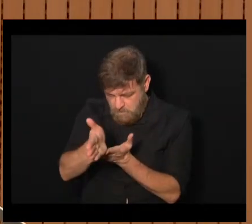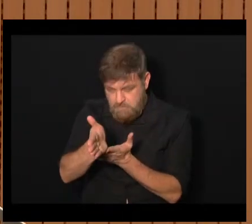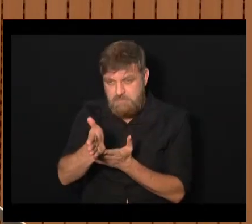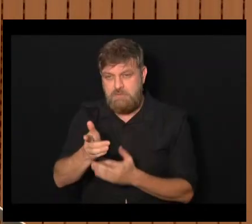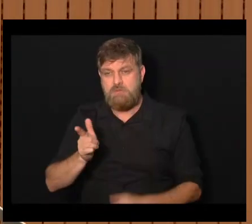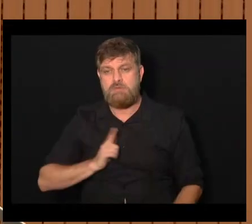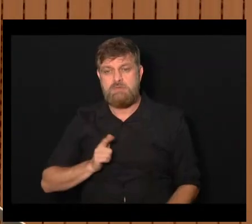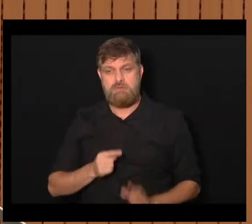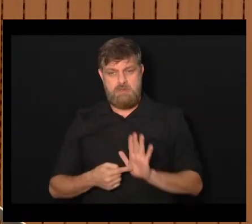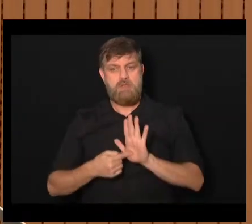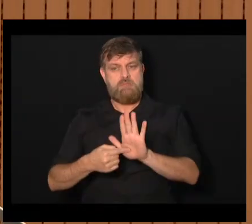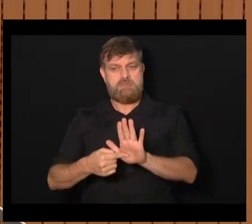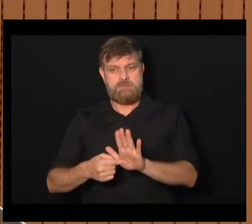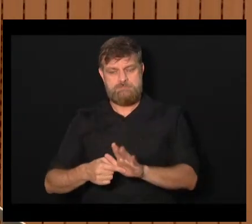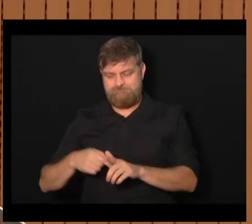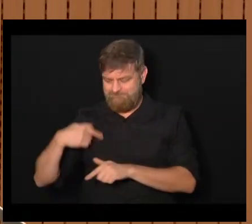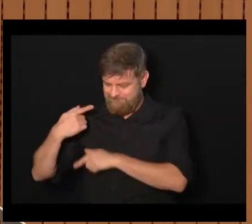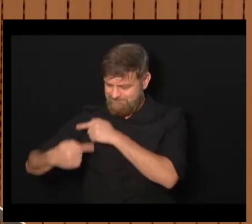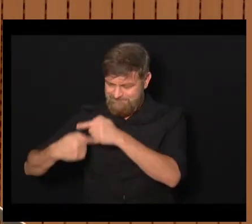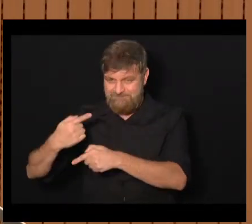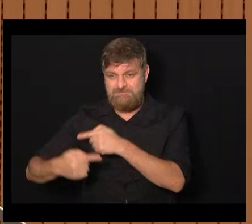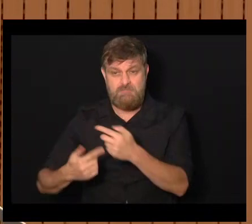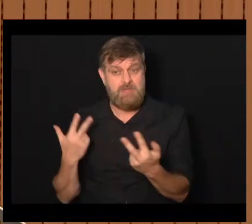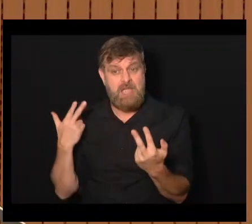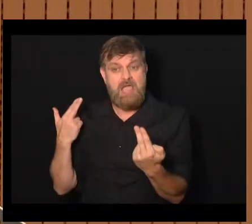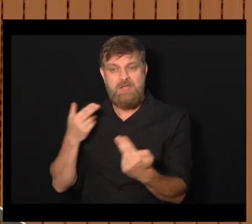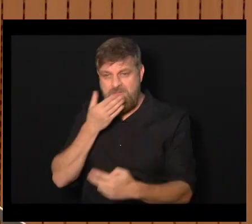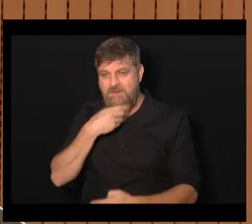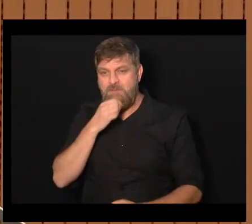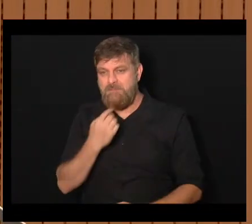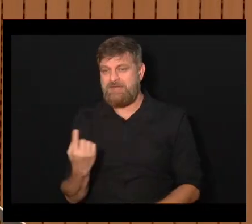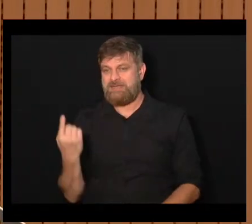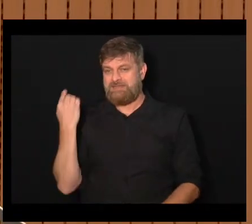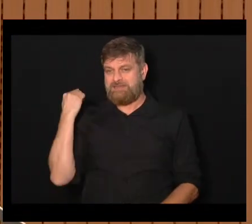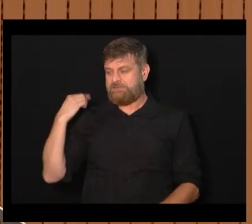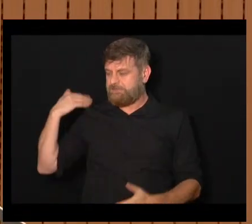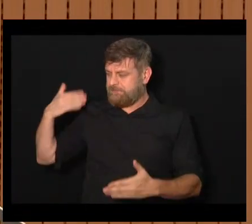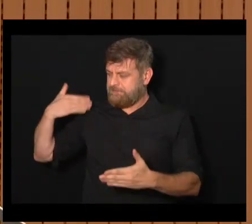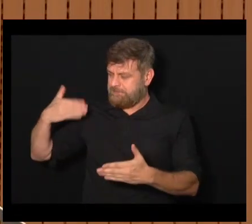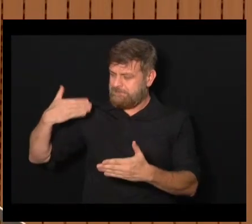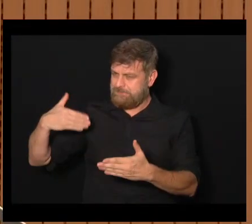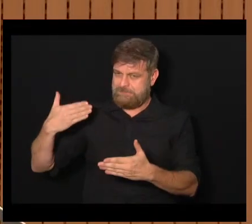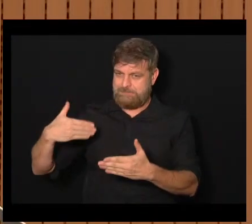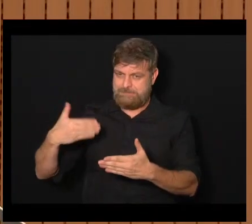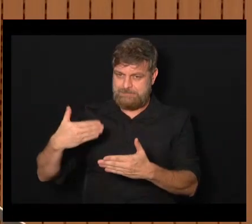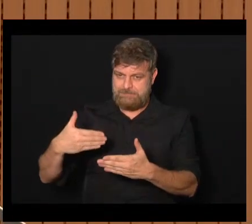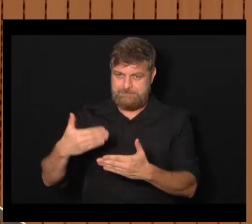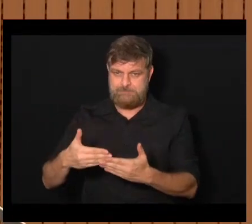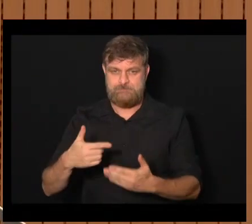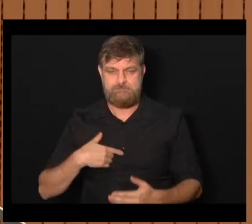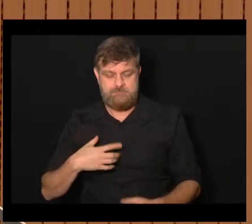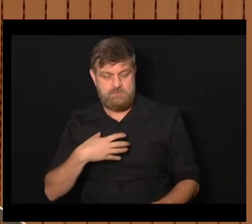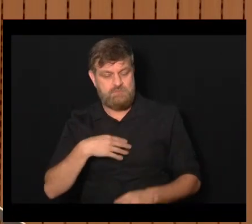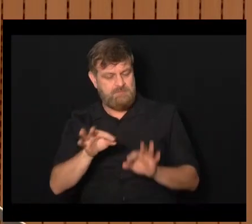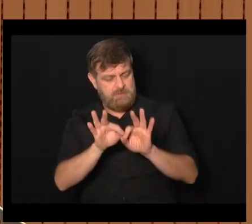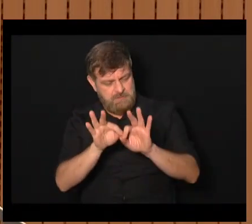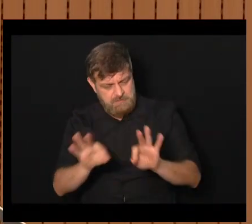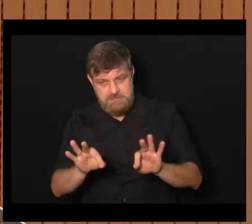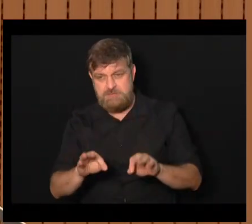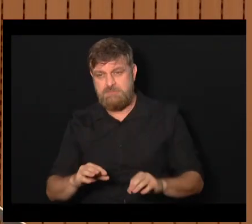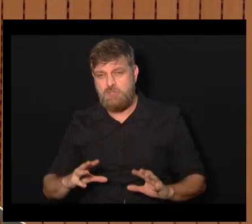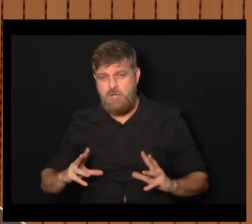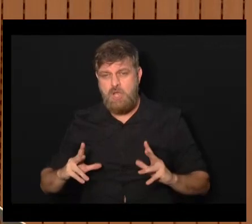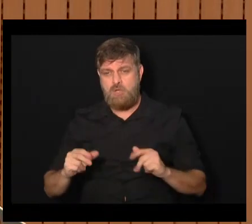estão dando exatamente continuidade àquela semente plantada lá atrás pelo Dr. José Bonifácio. Na simplicidade,